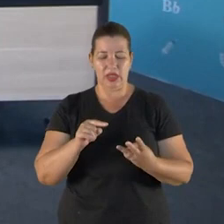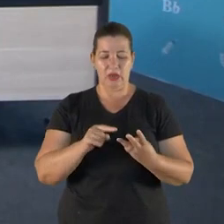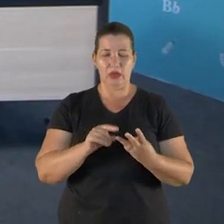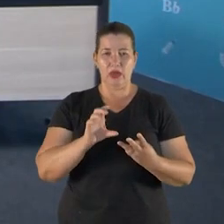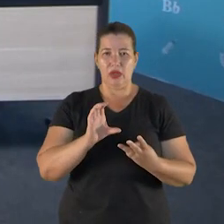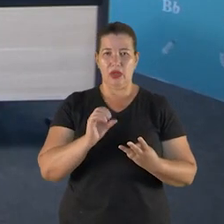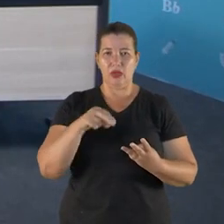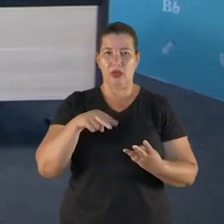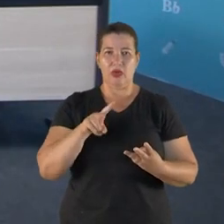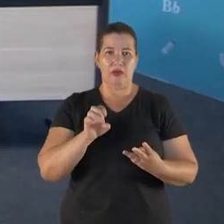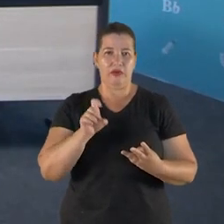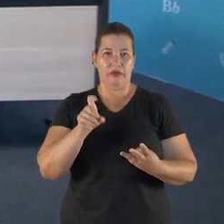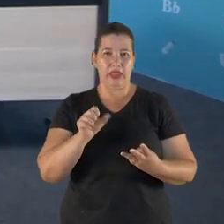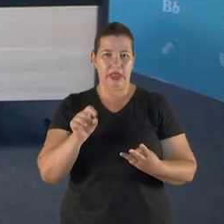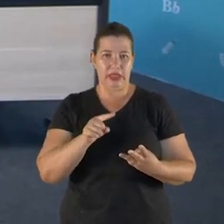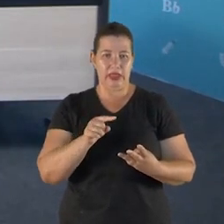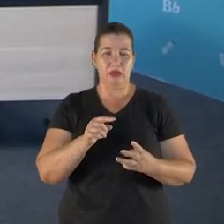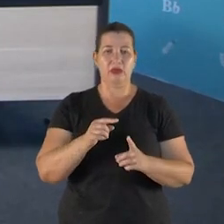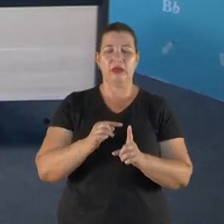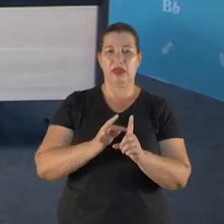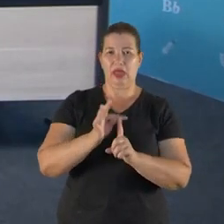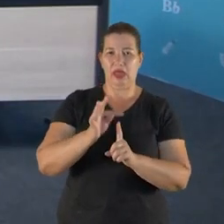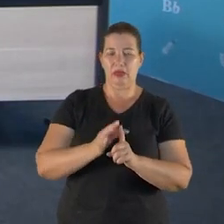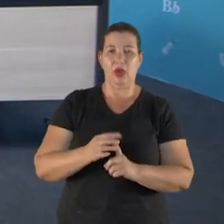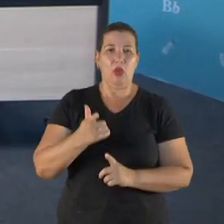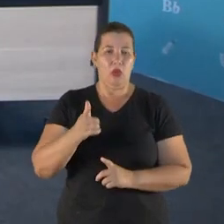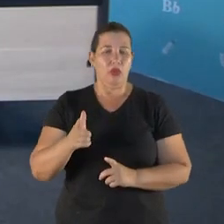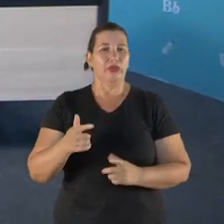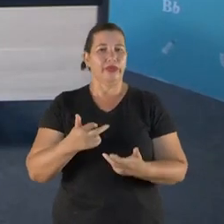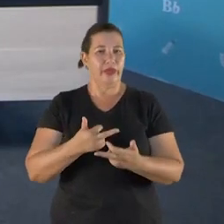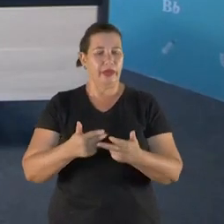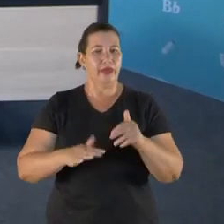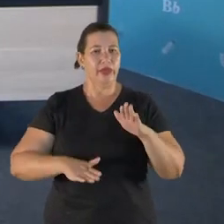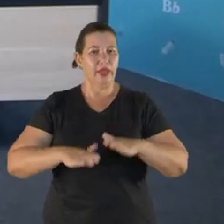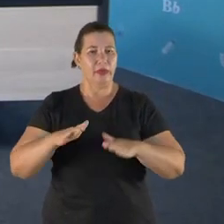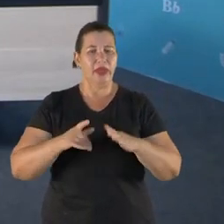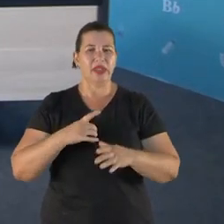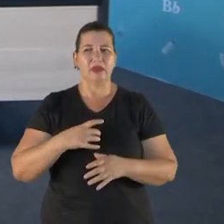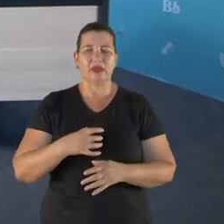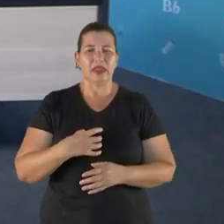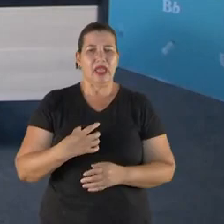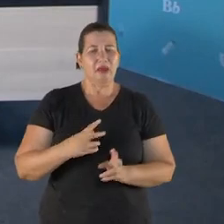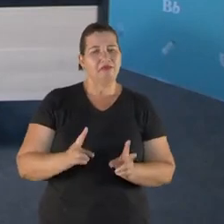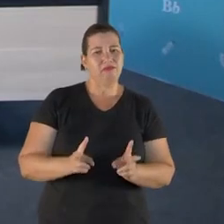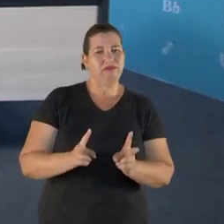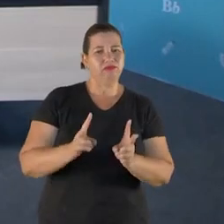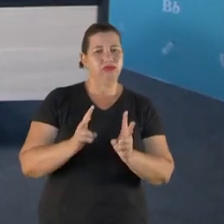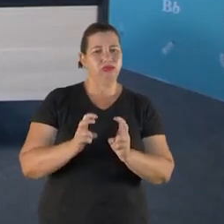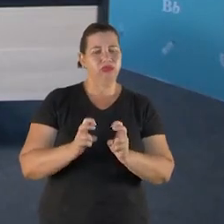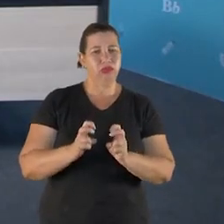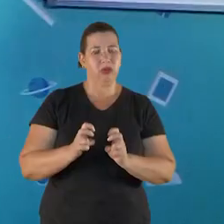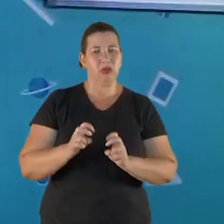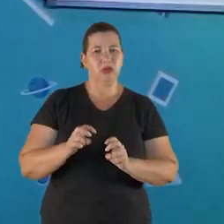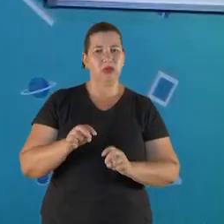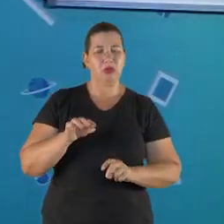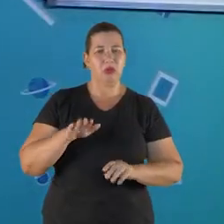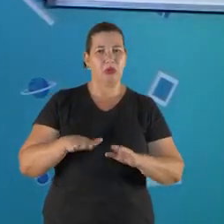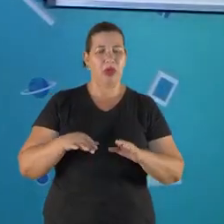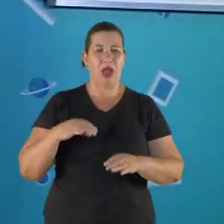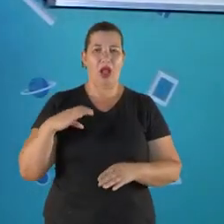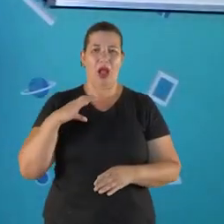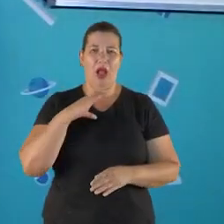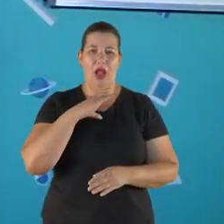térmica. Outro fator que depende da condutibilidade térmica é a sensação térmica.